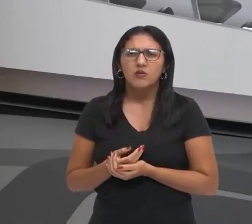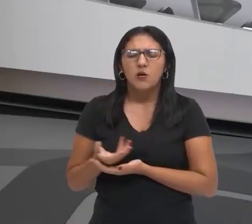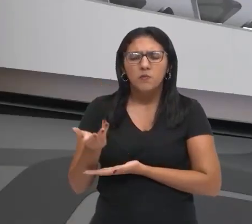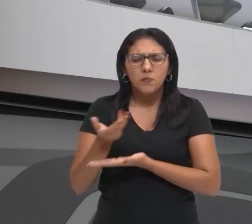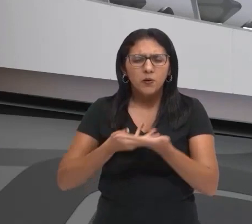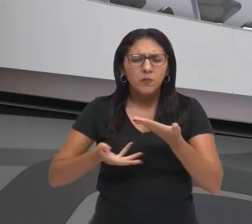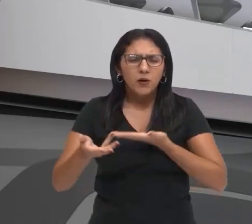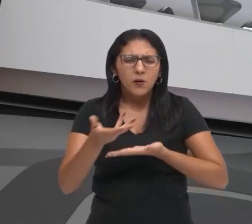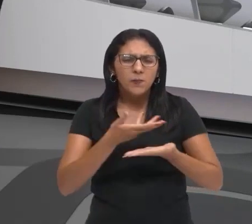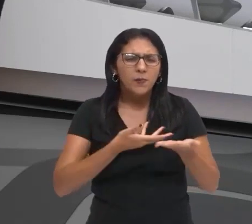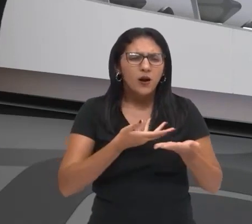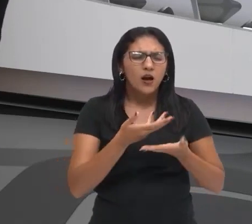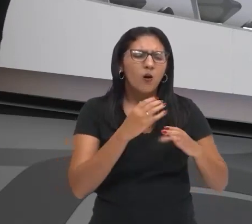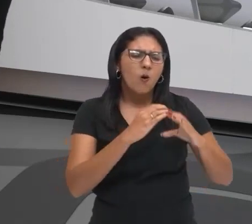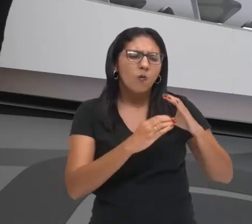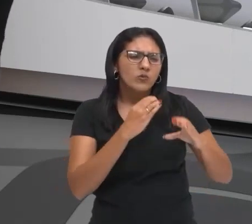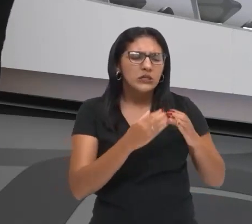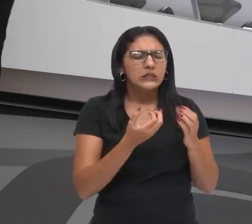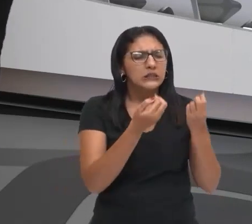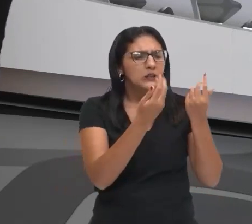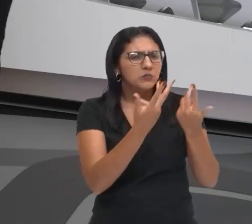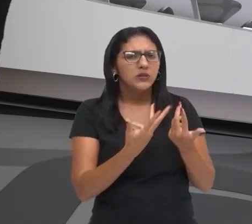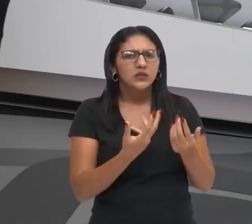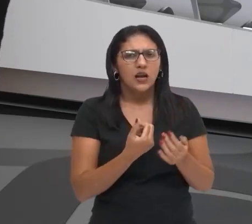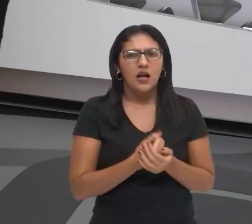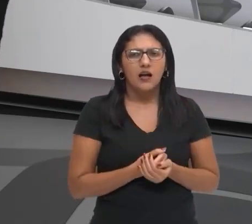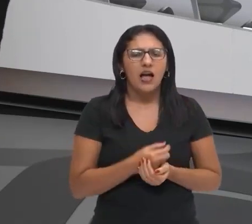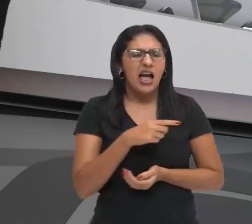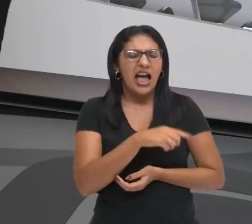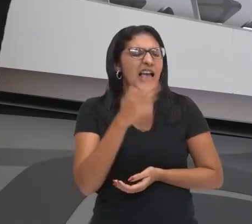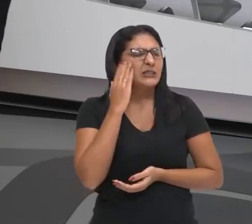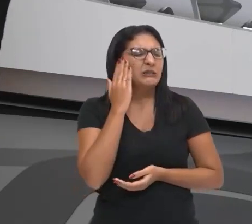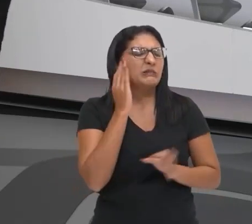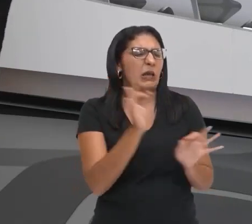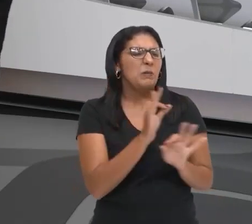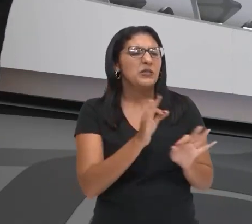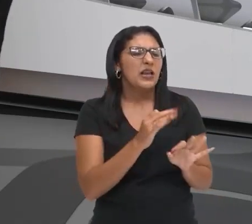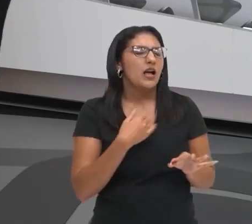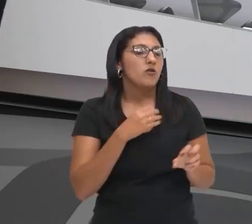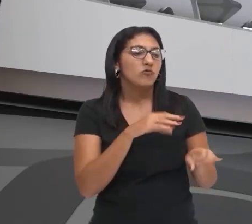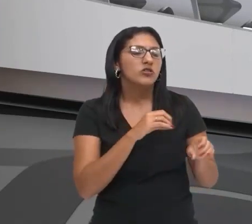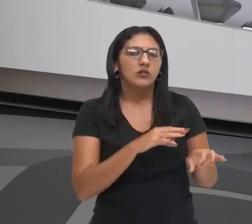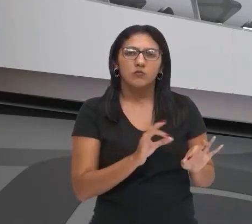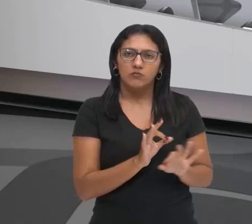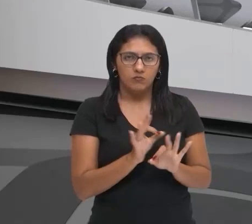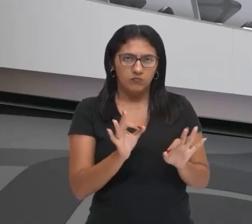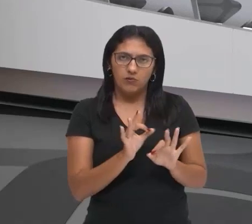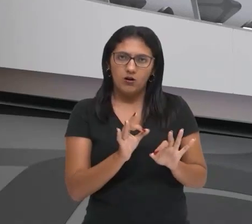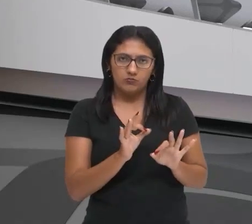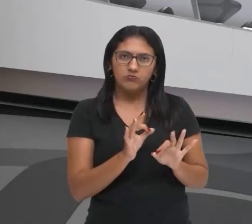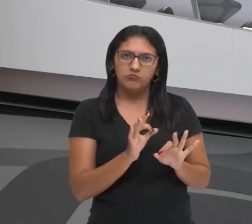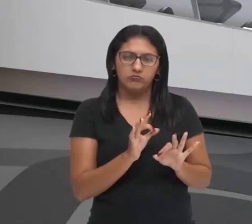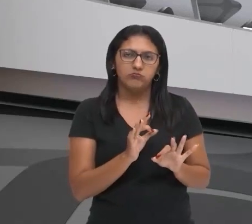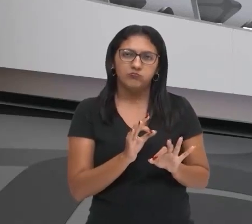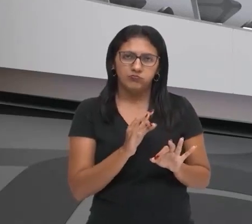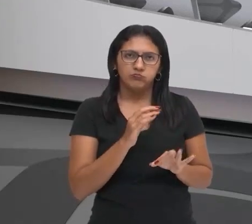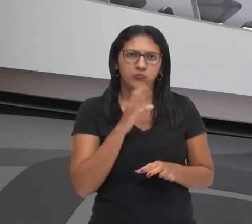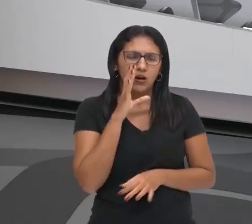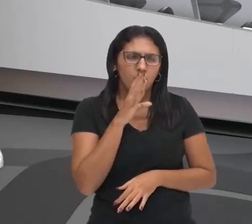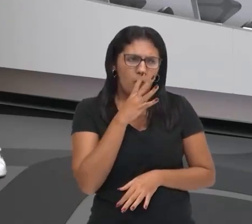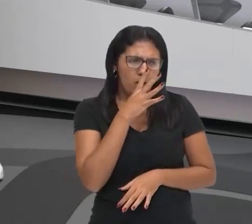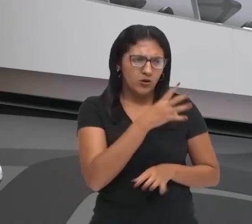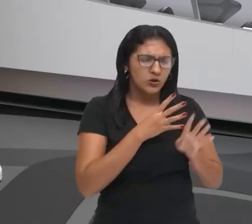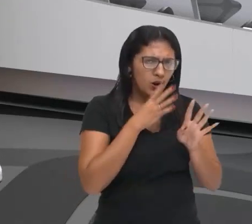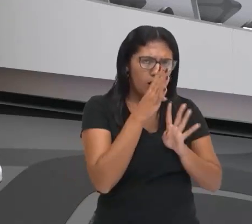com o outro, de explicar, não que, ei, menino, tu não sabe de nada, eu vou te ensinar. Não é bem assim, tá? Então,